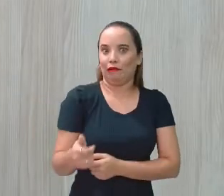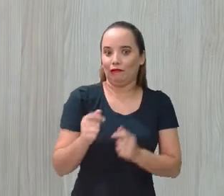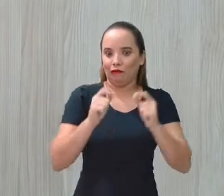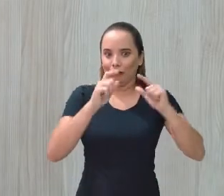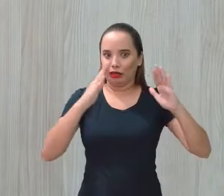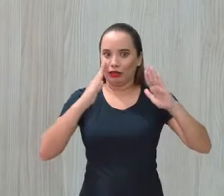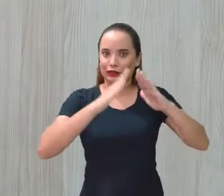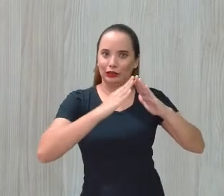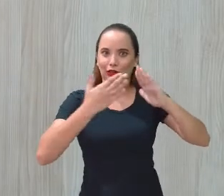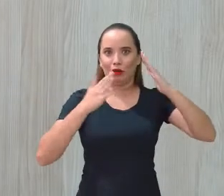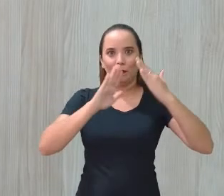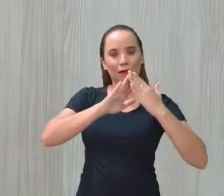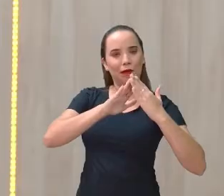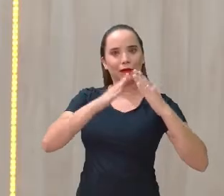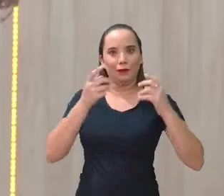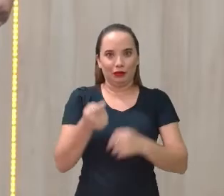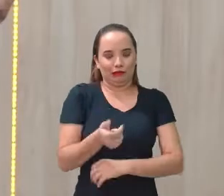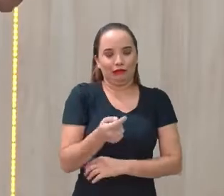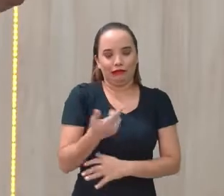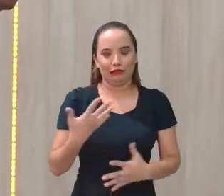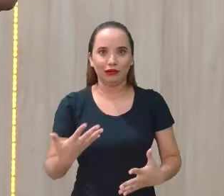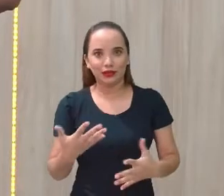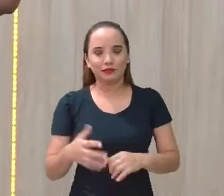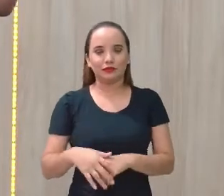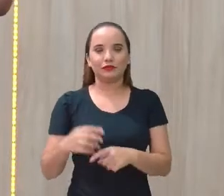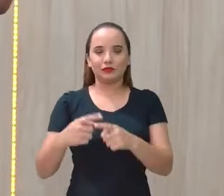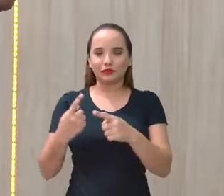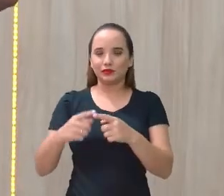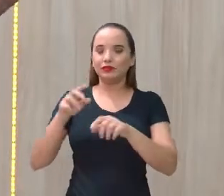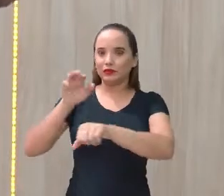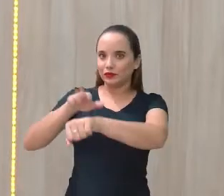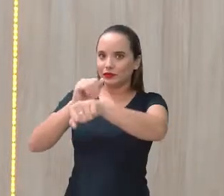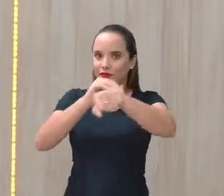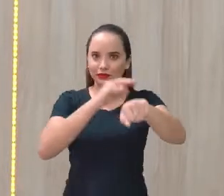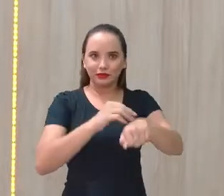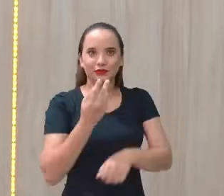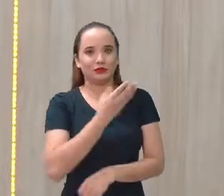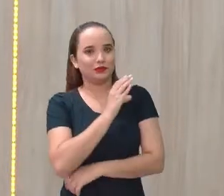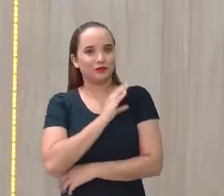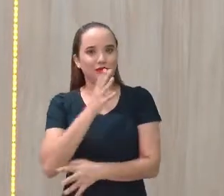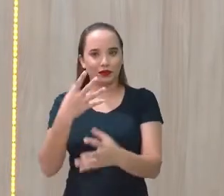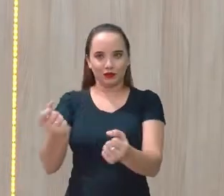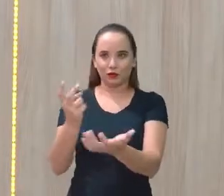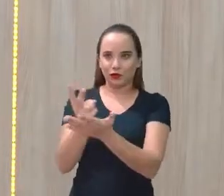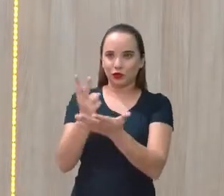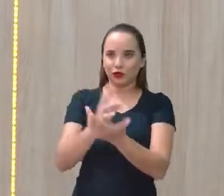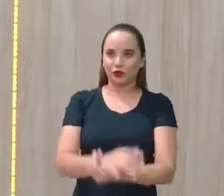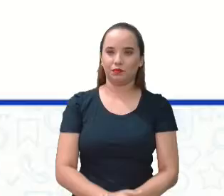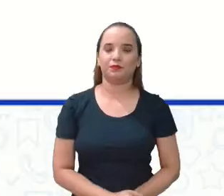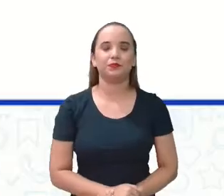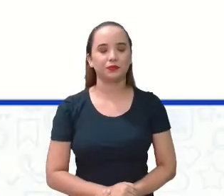aulas. Exatamente. Então, sempre chama o colega. Beleza? Então, vamos seguir. Vamos seguir.